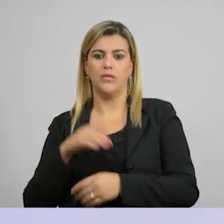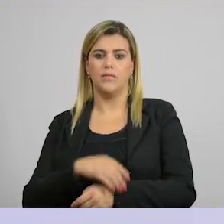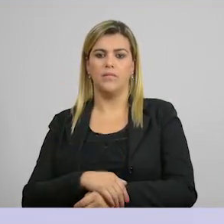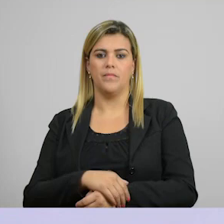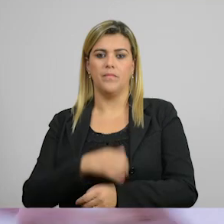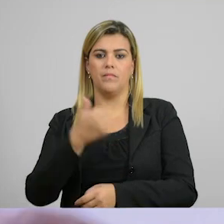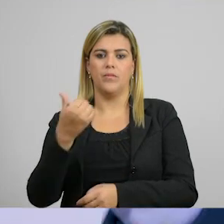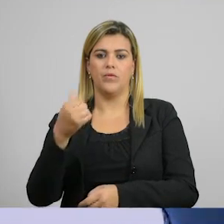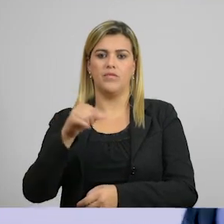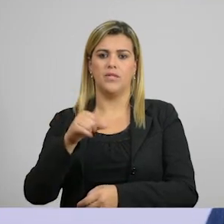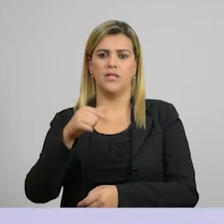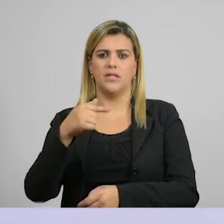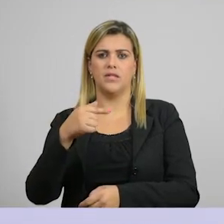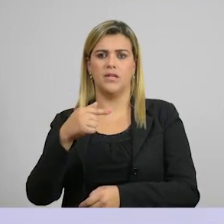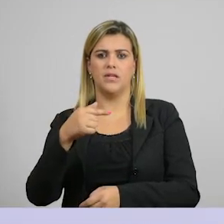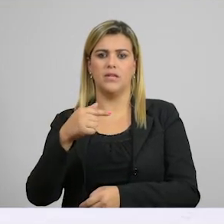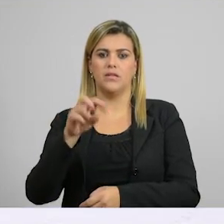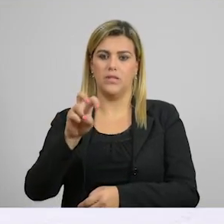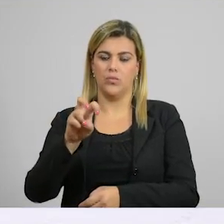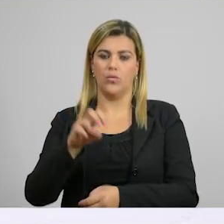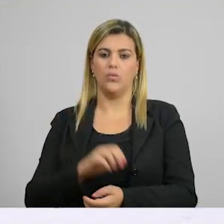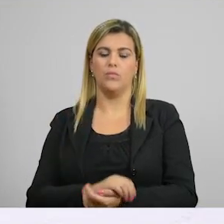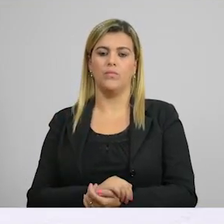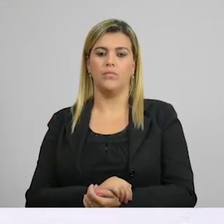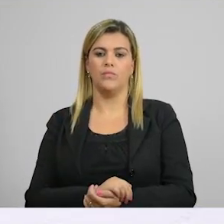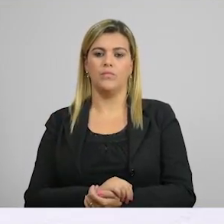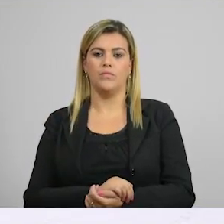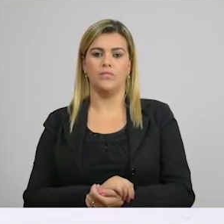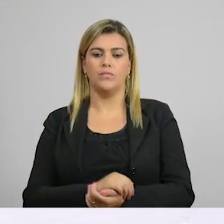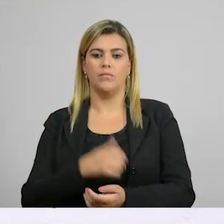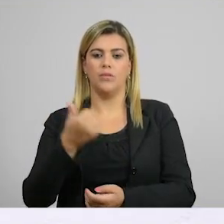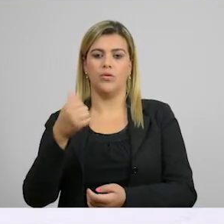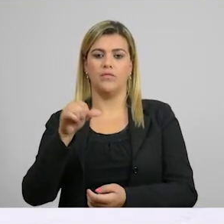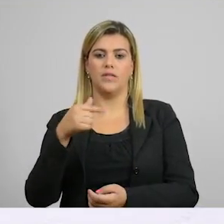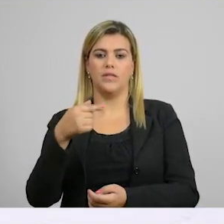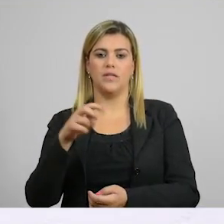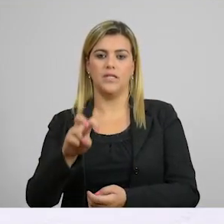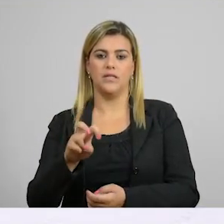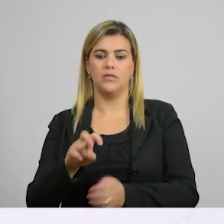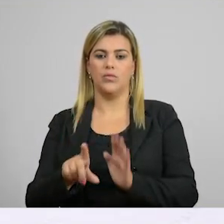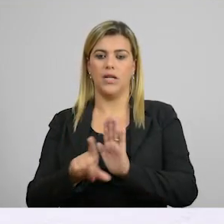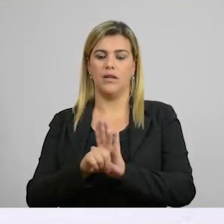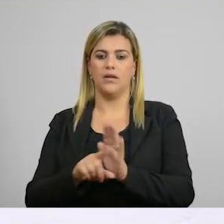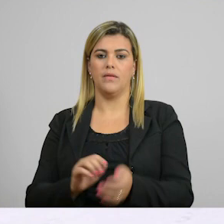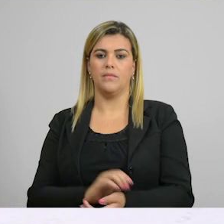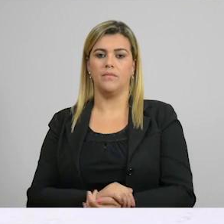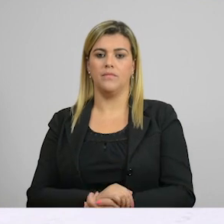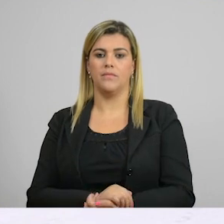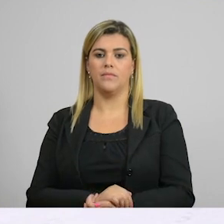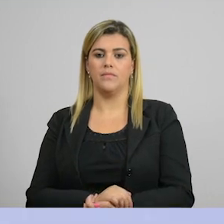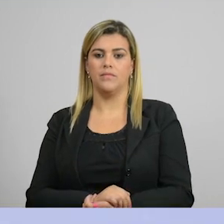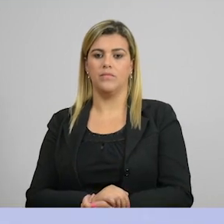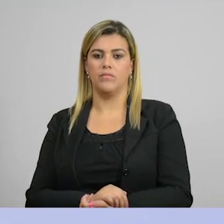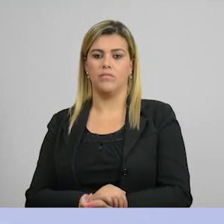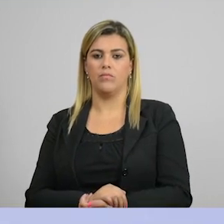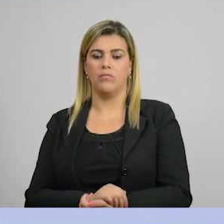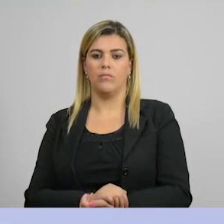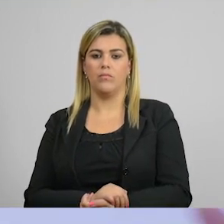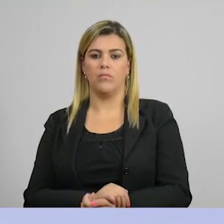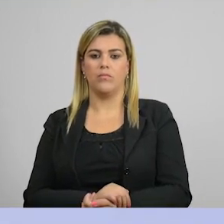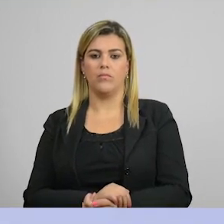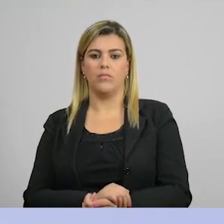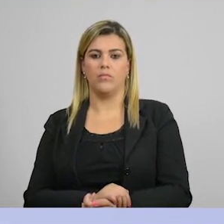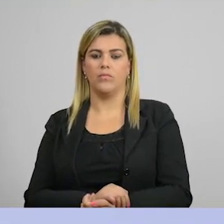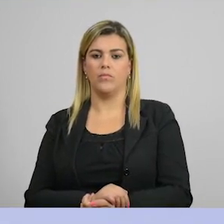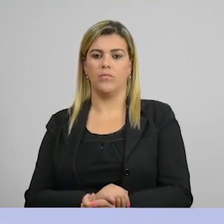ano? 75 ou 74? 75. No ano, então, da lei mesmo. A lei é no final do ano, então